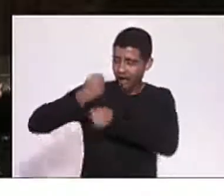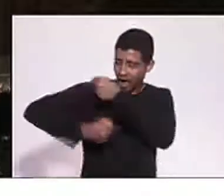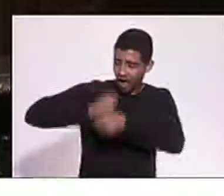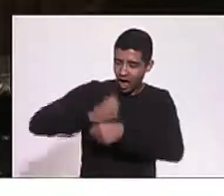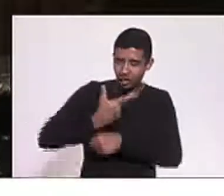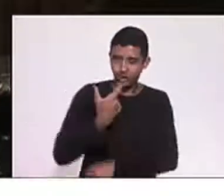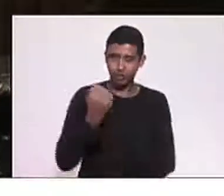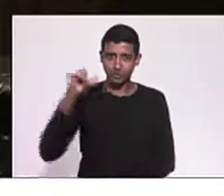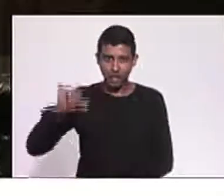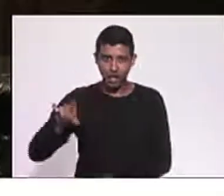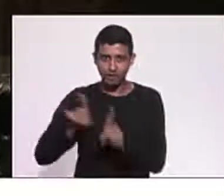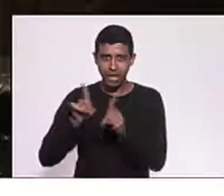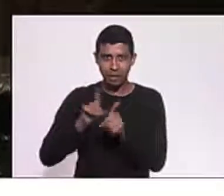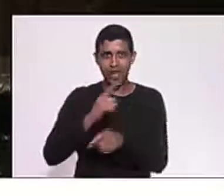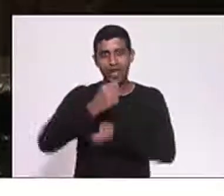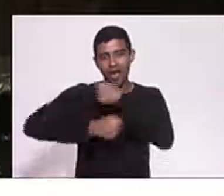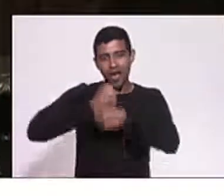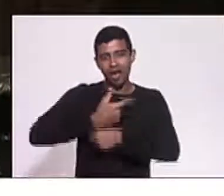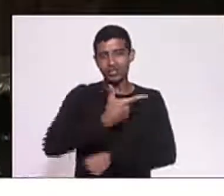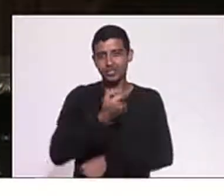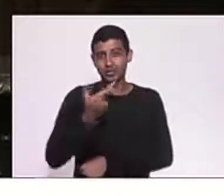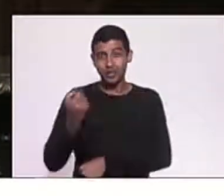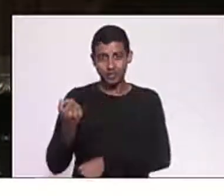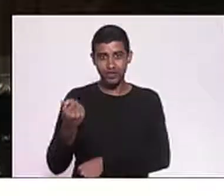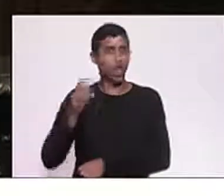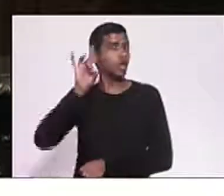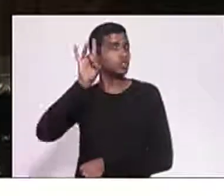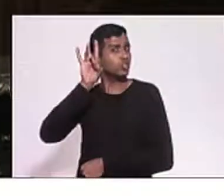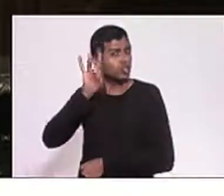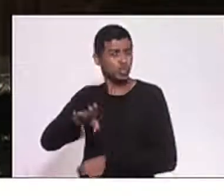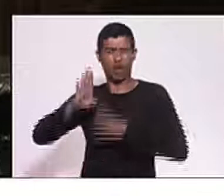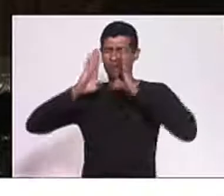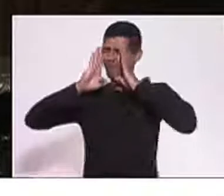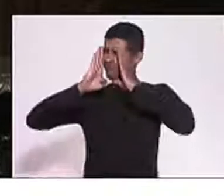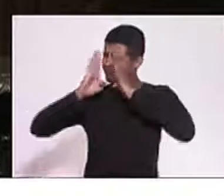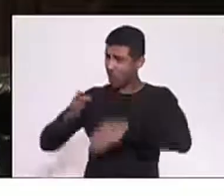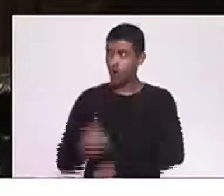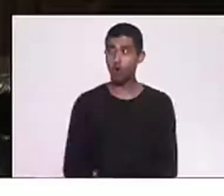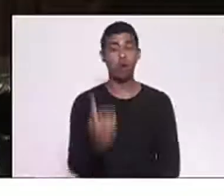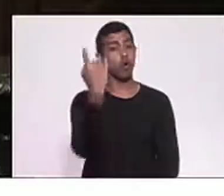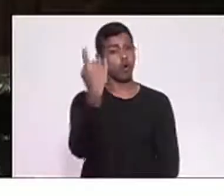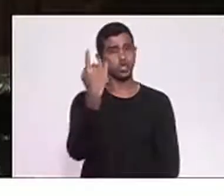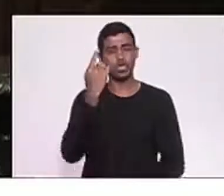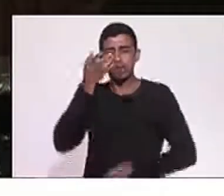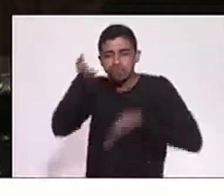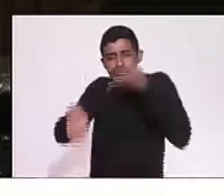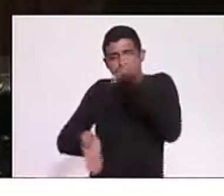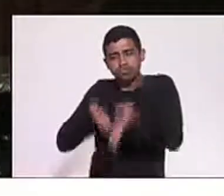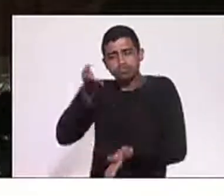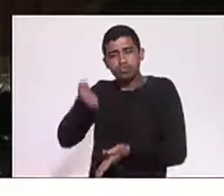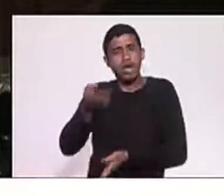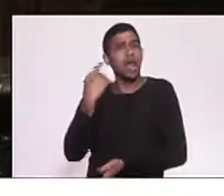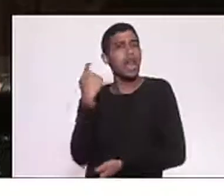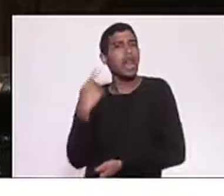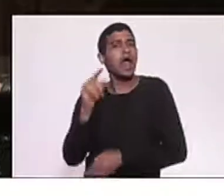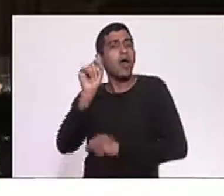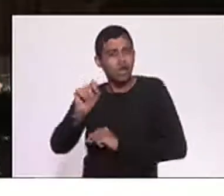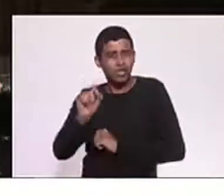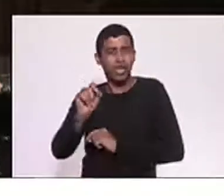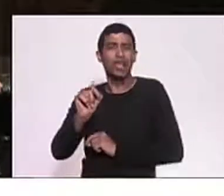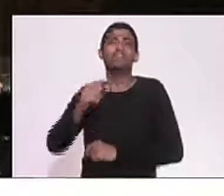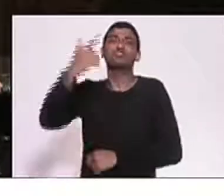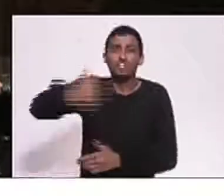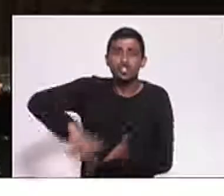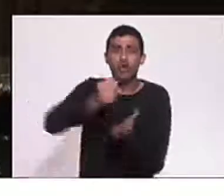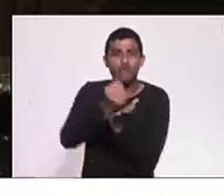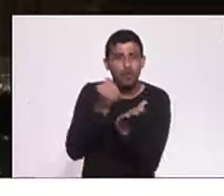e 20, cuidar única e exclusivamente da renovação do regime